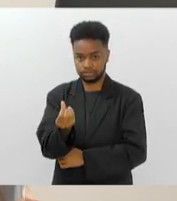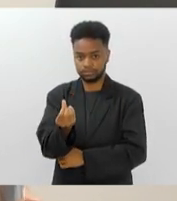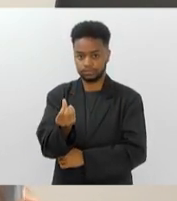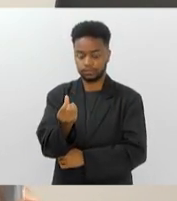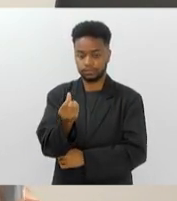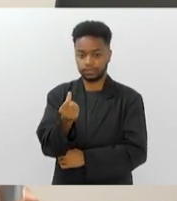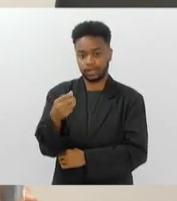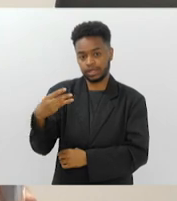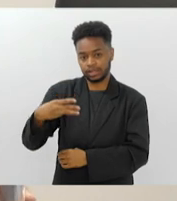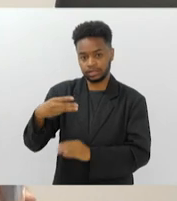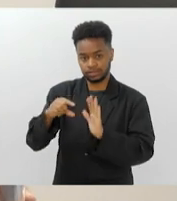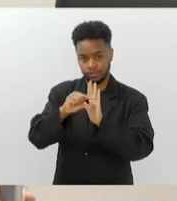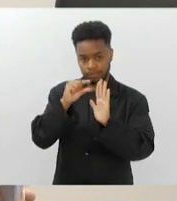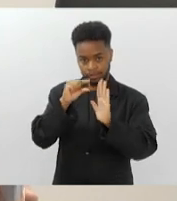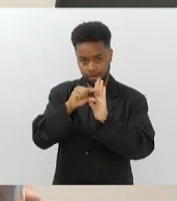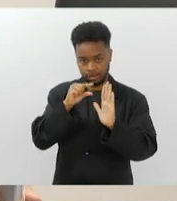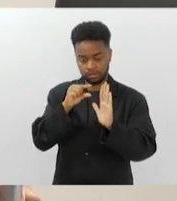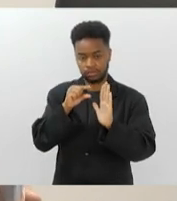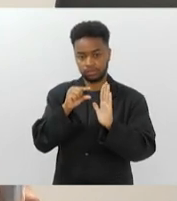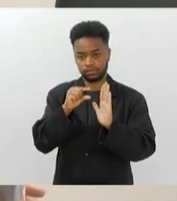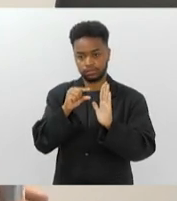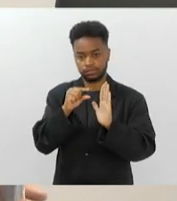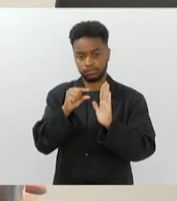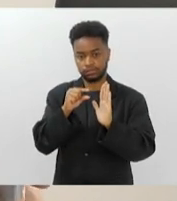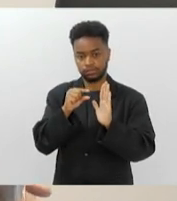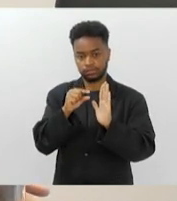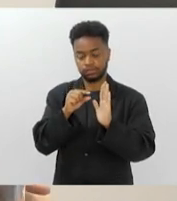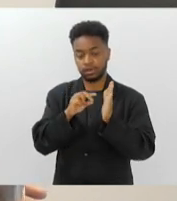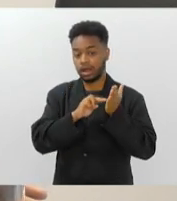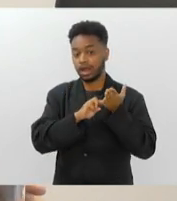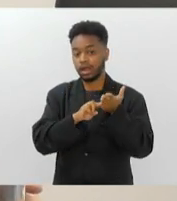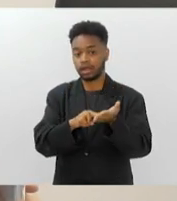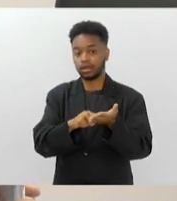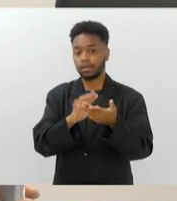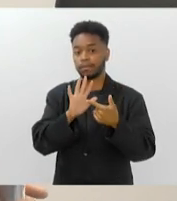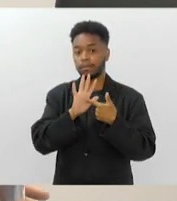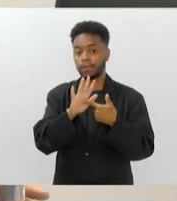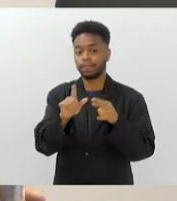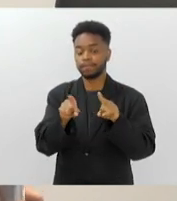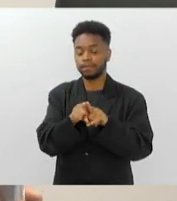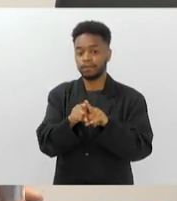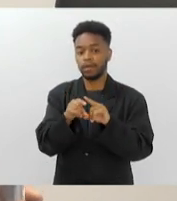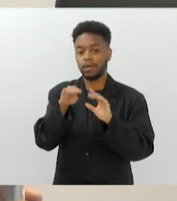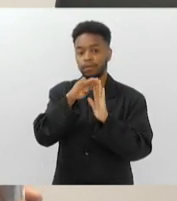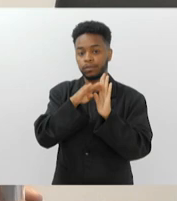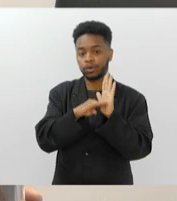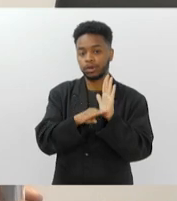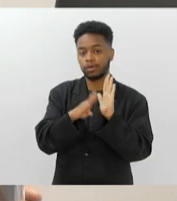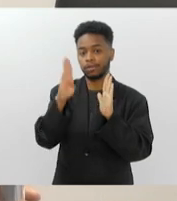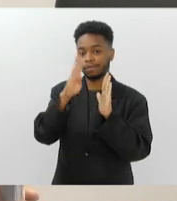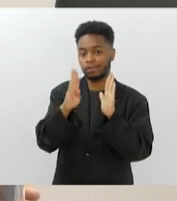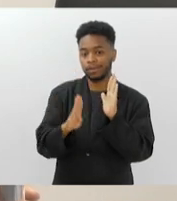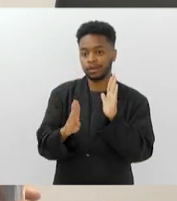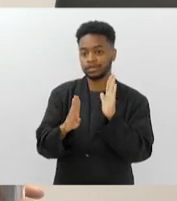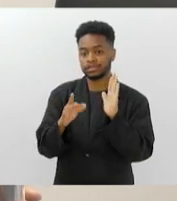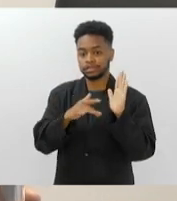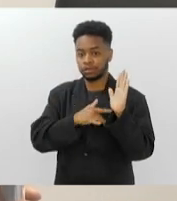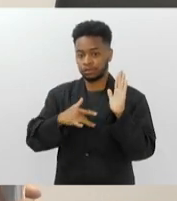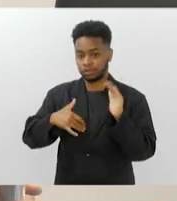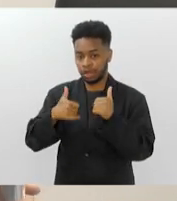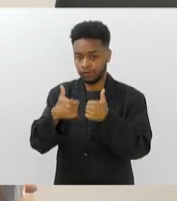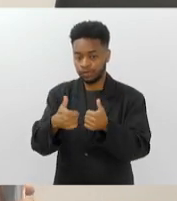terceiro parágrafo ela fala também o programa Brasil saudável e